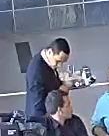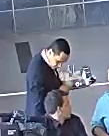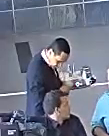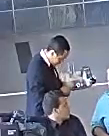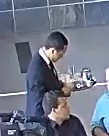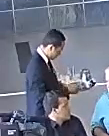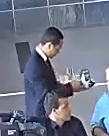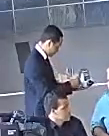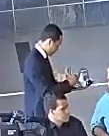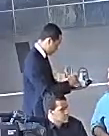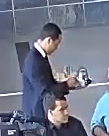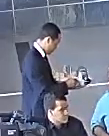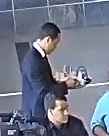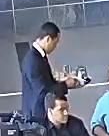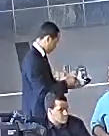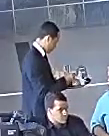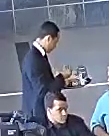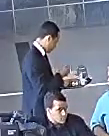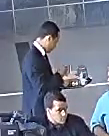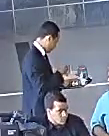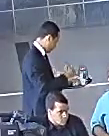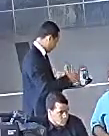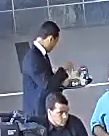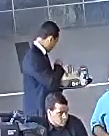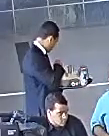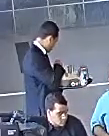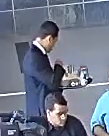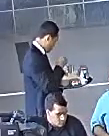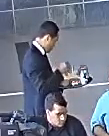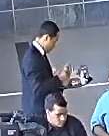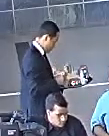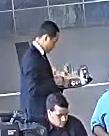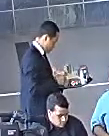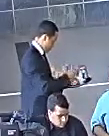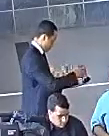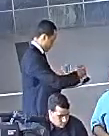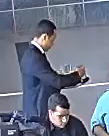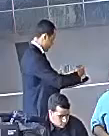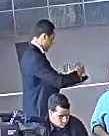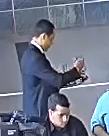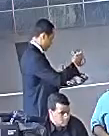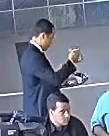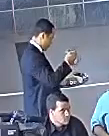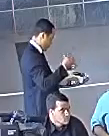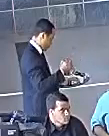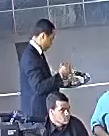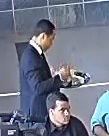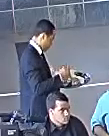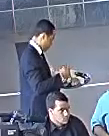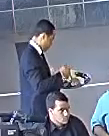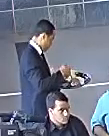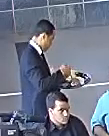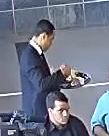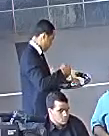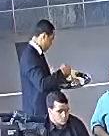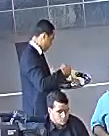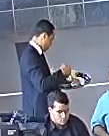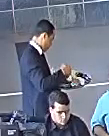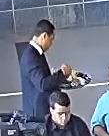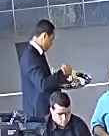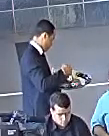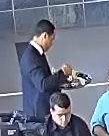nós temos as lideranças nós temos capacidade de mudar Só essa mesa Olha a quantidade de lideranças